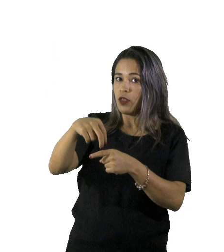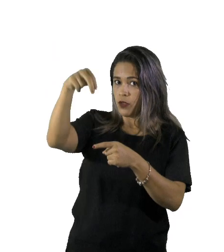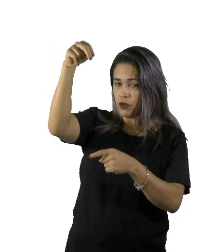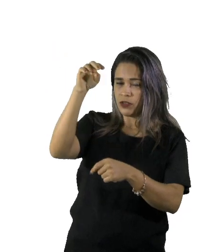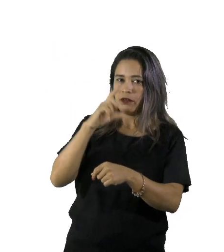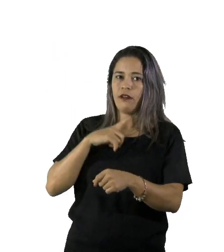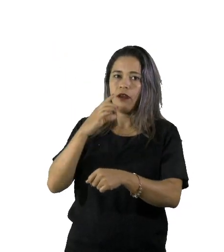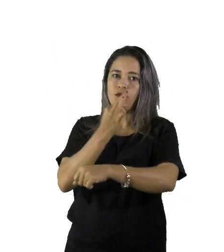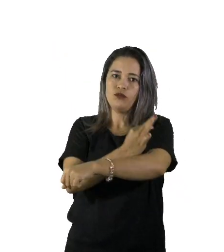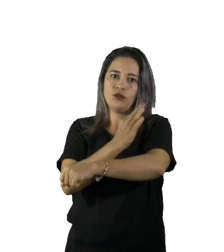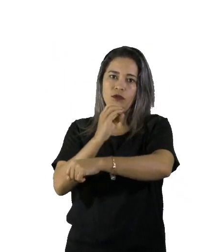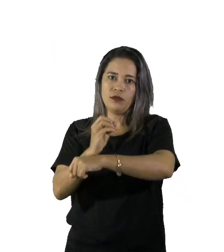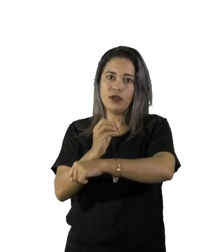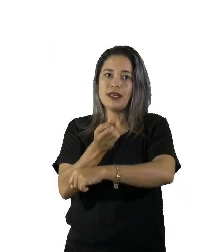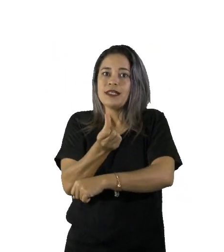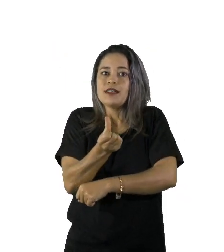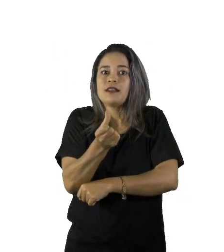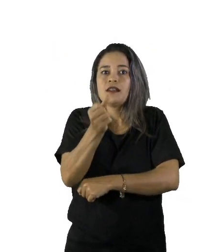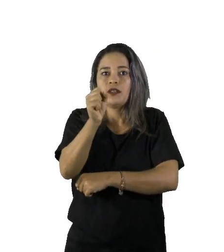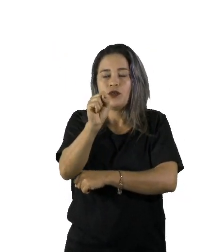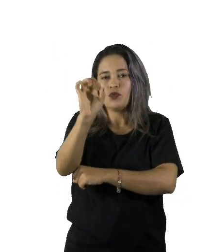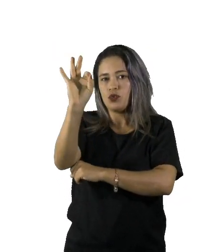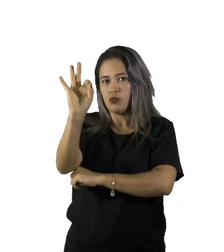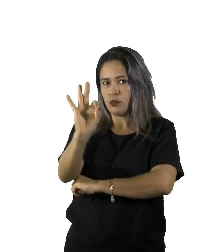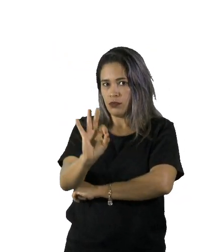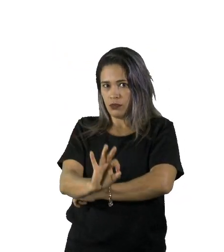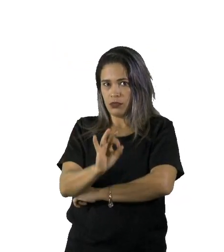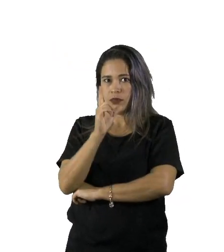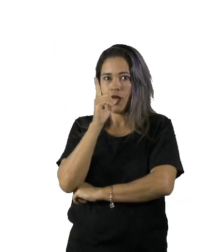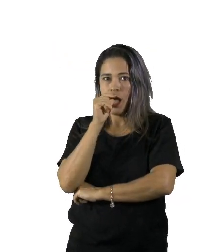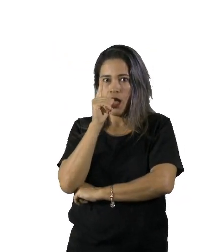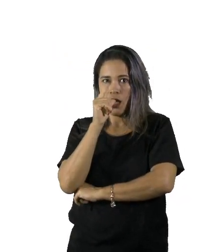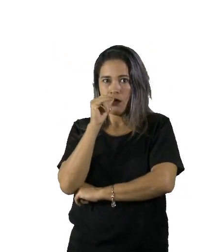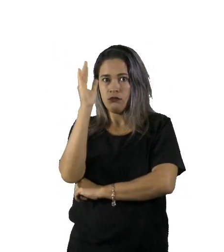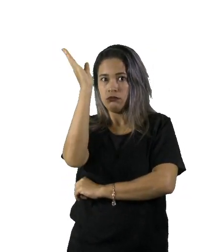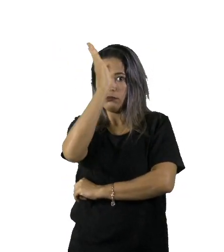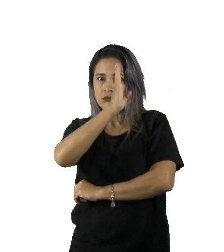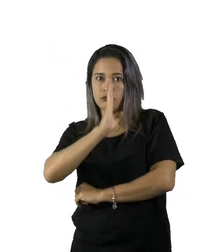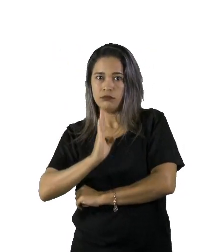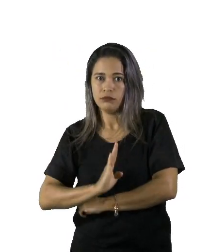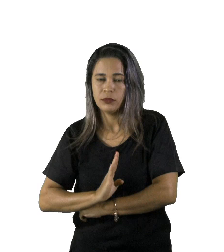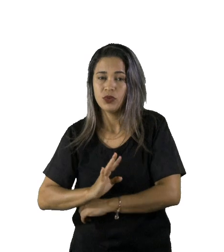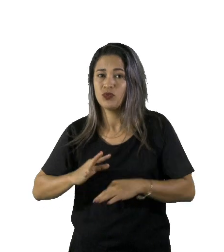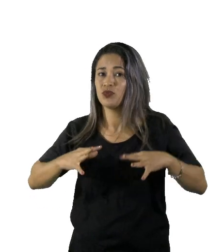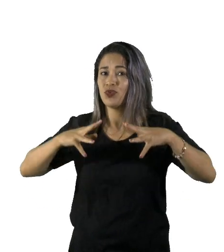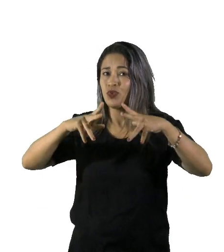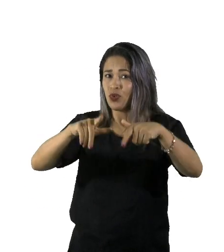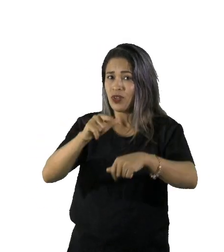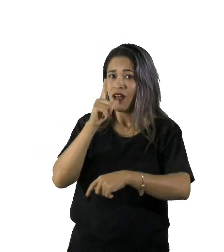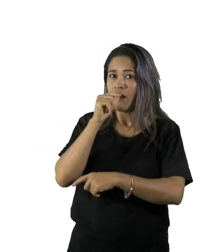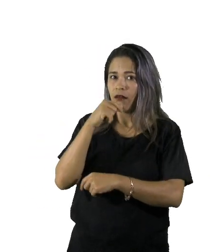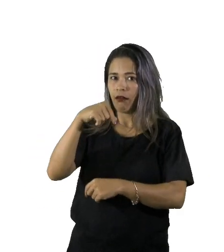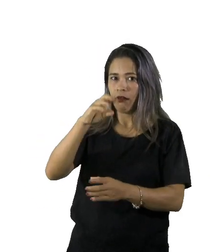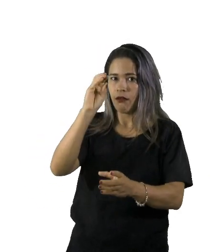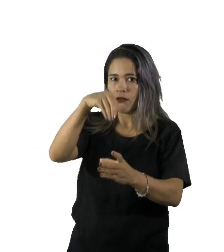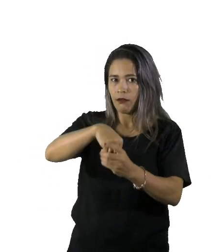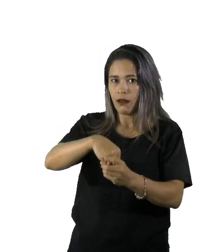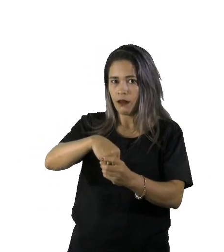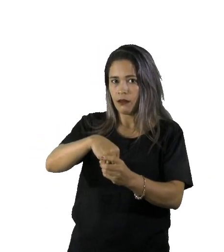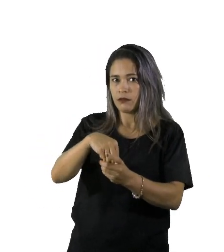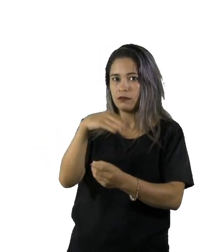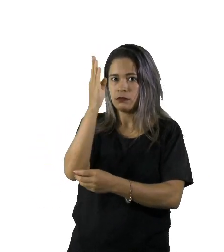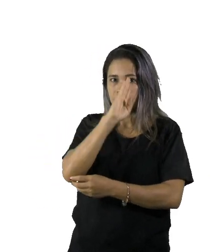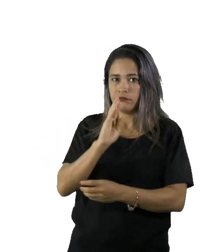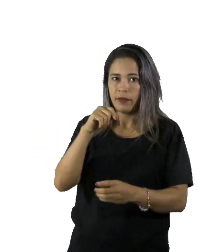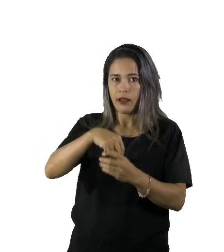temos 68% da água do Brasil. Então, de toda a água que nós temos no Brasil, 68% fica na